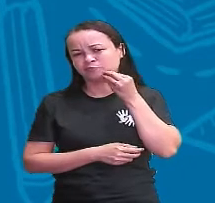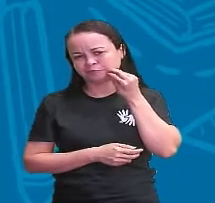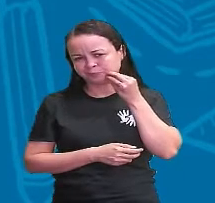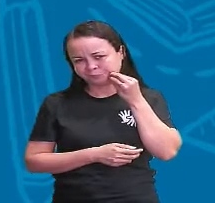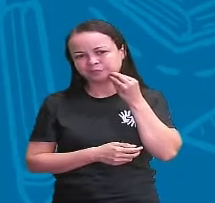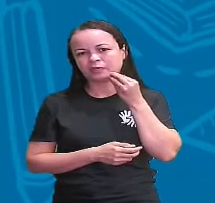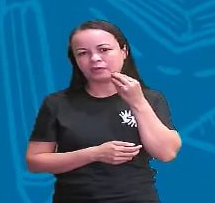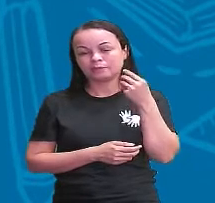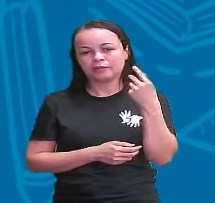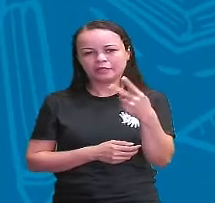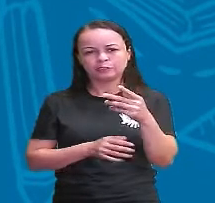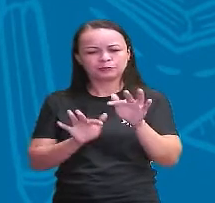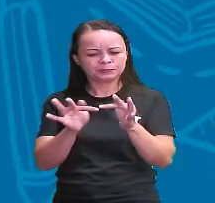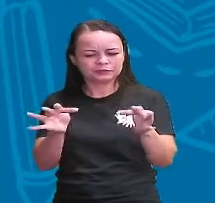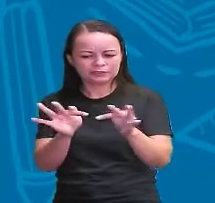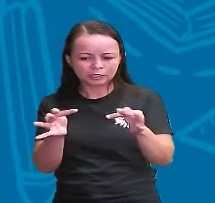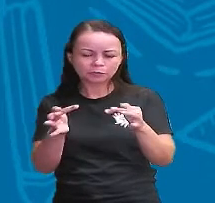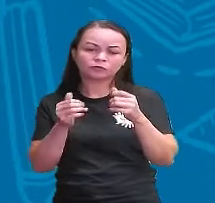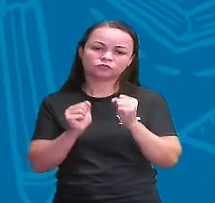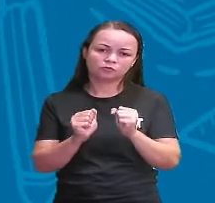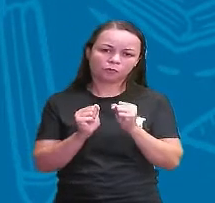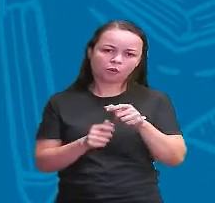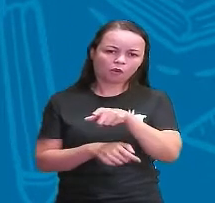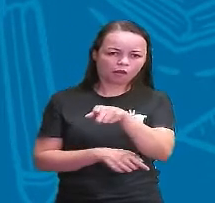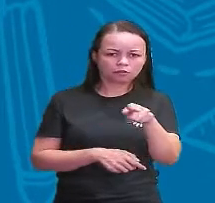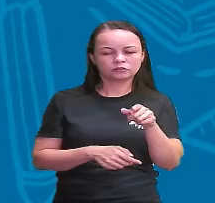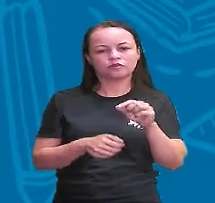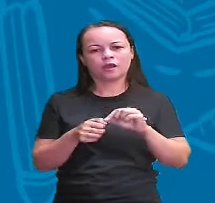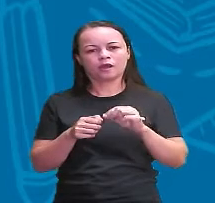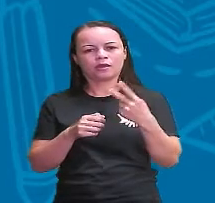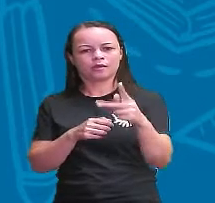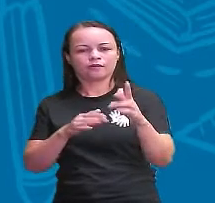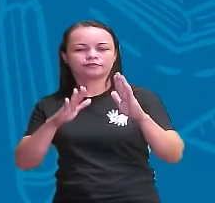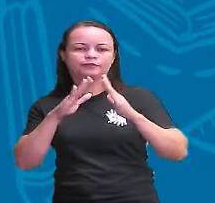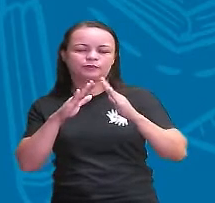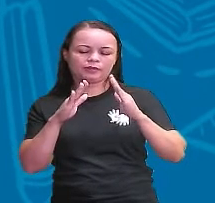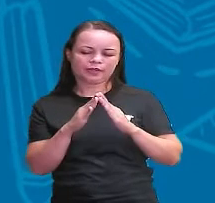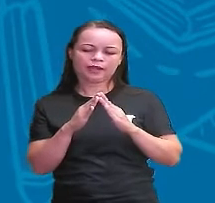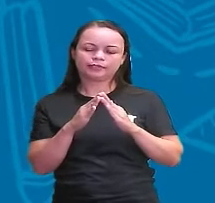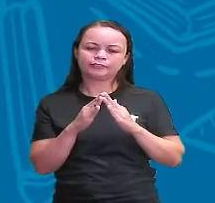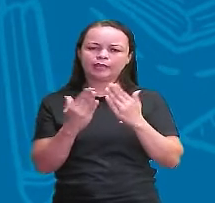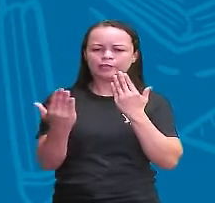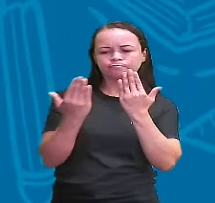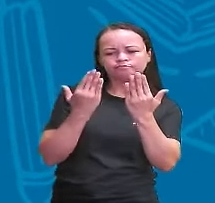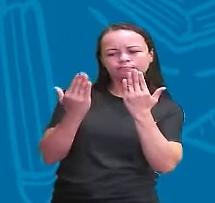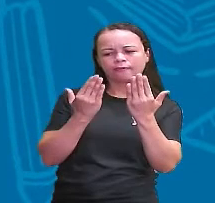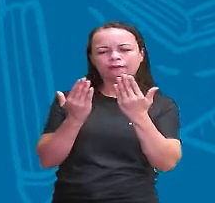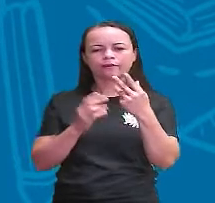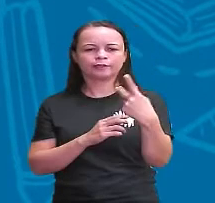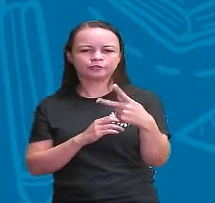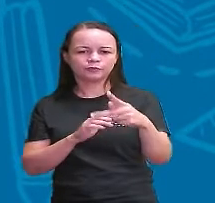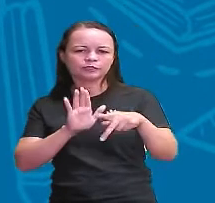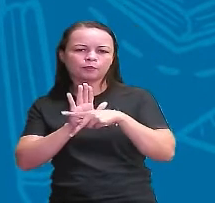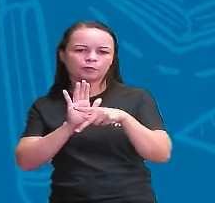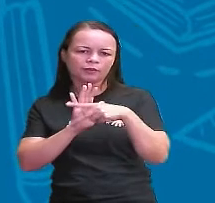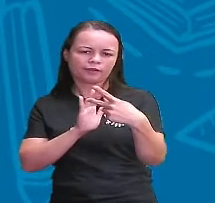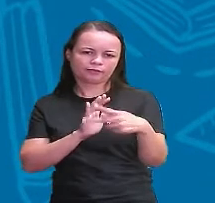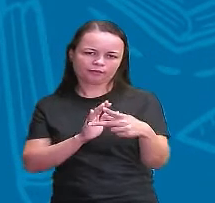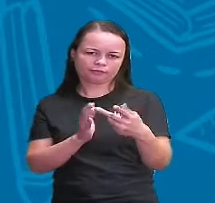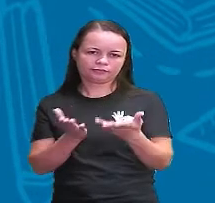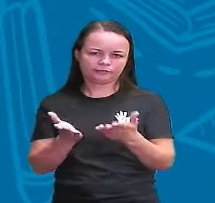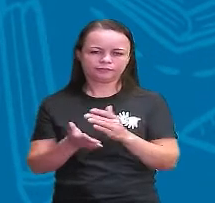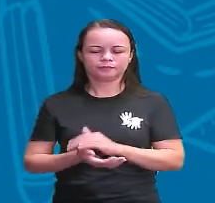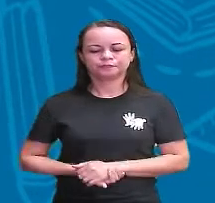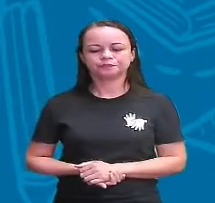simples, né, que a gente pode estar realizando em casa e comprovando esses diferentes tipos de densidade e de propriedades aí, tá